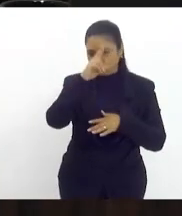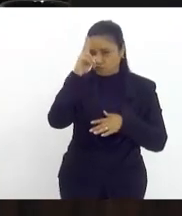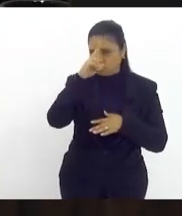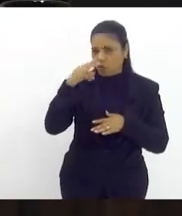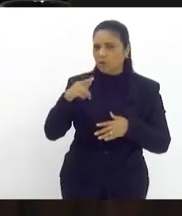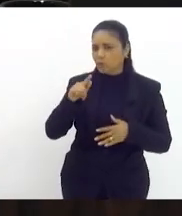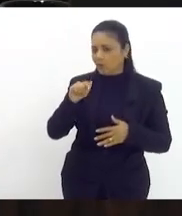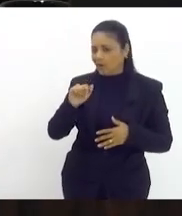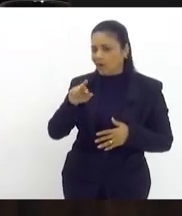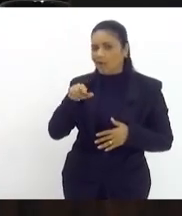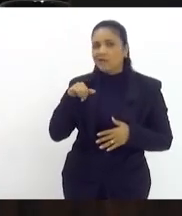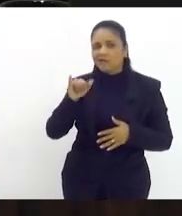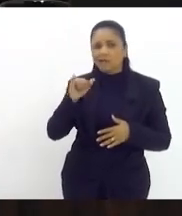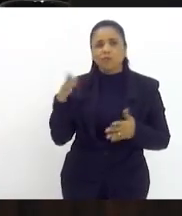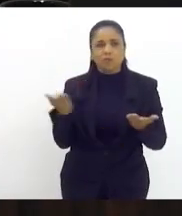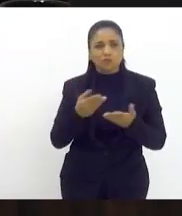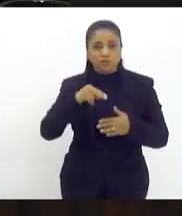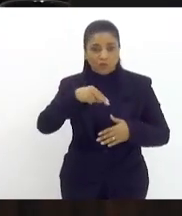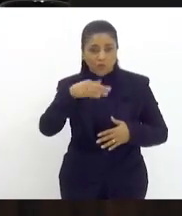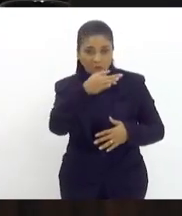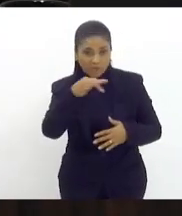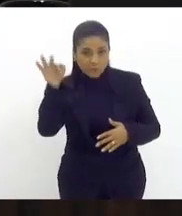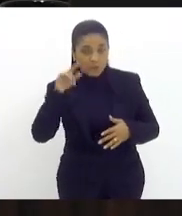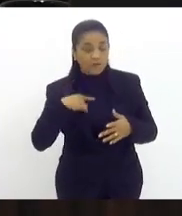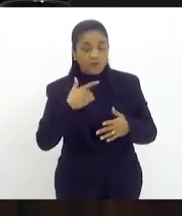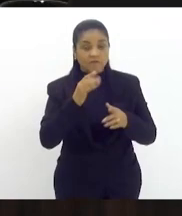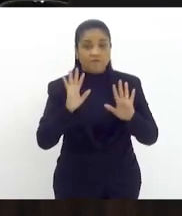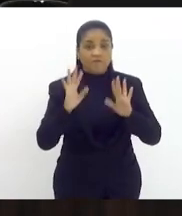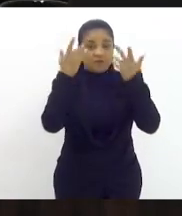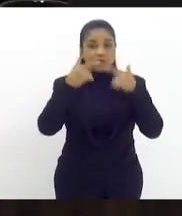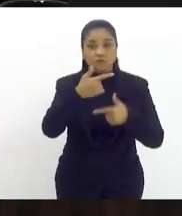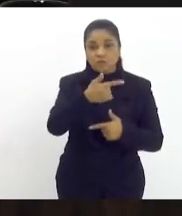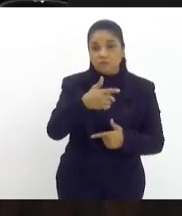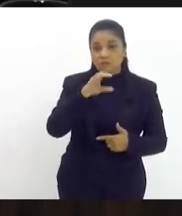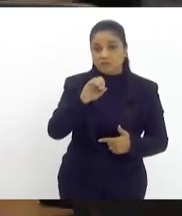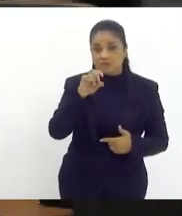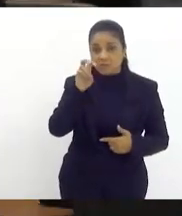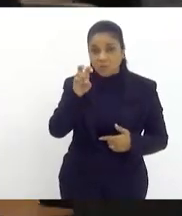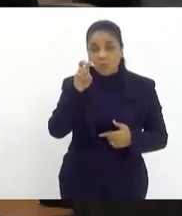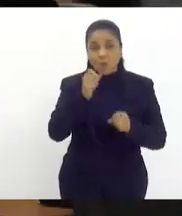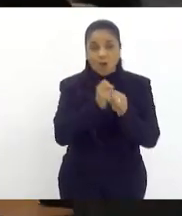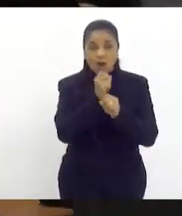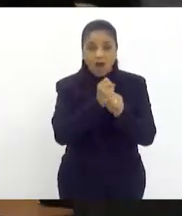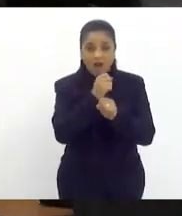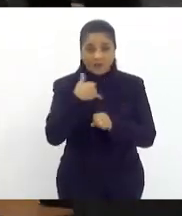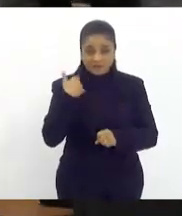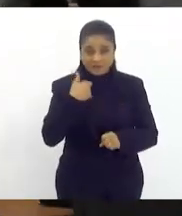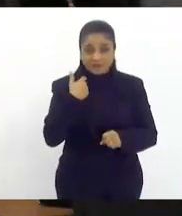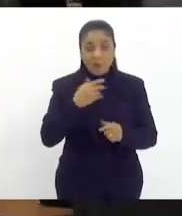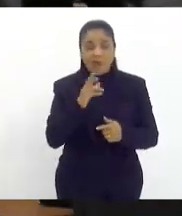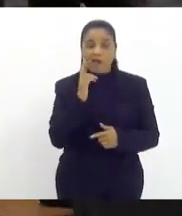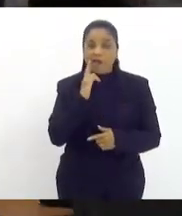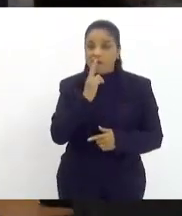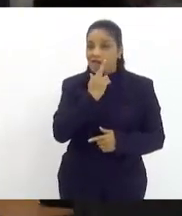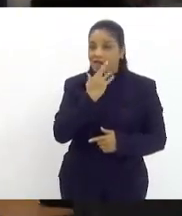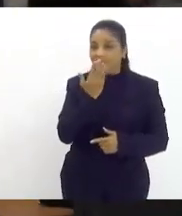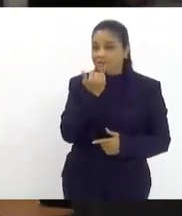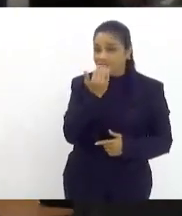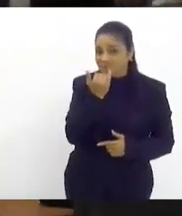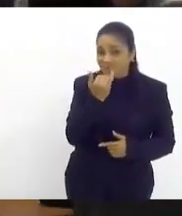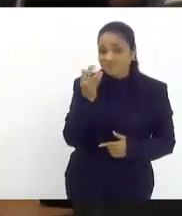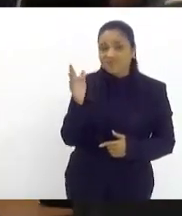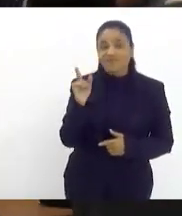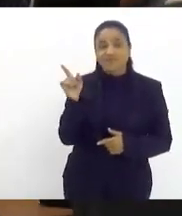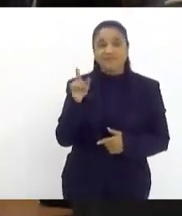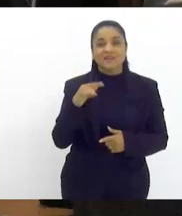Friburgo para a festa de 205 anos e passei almocei no restaurante popular que está fazendo uma festa